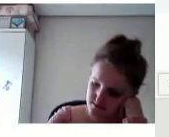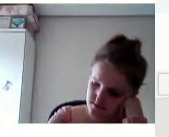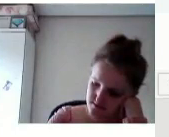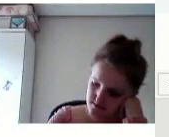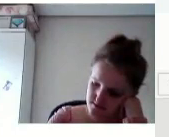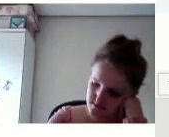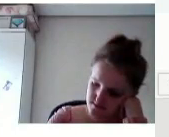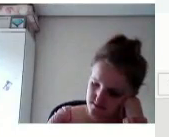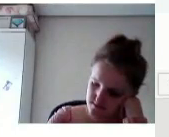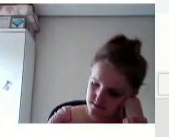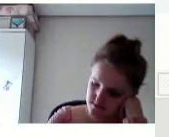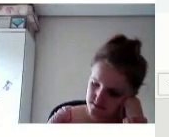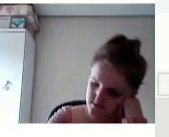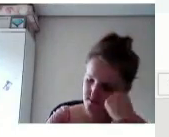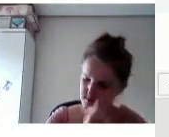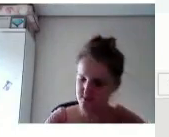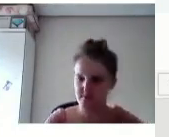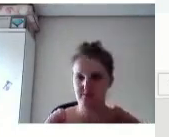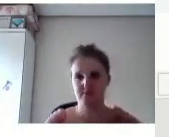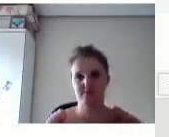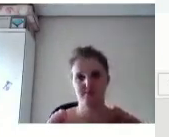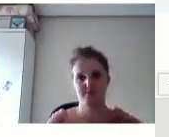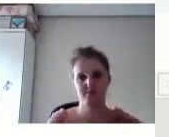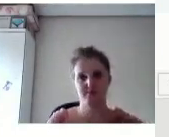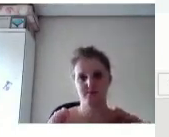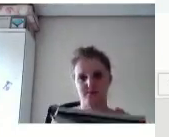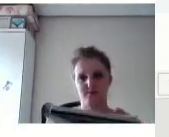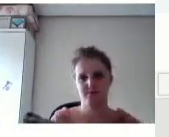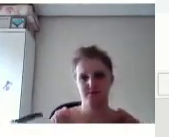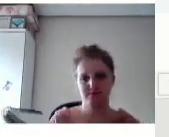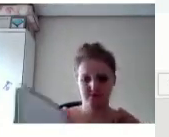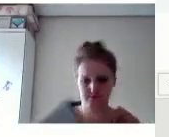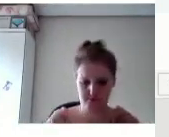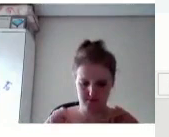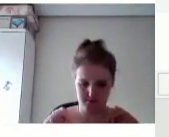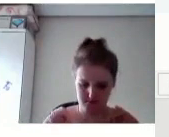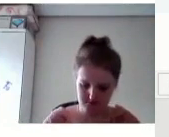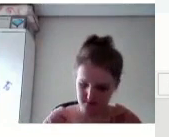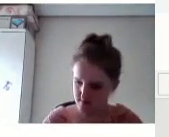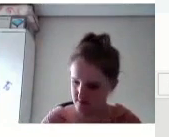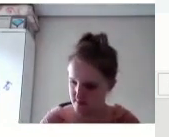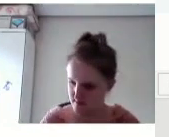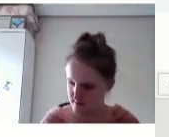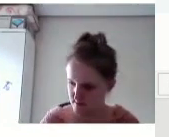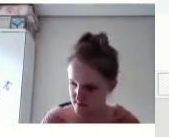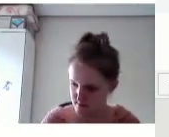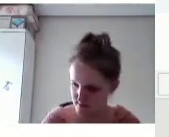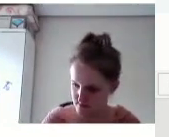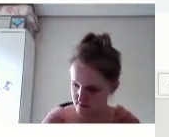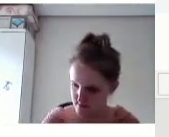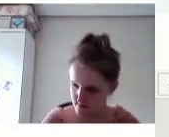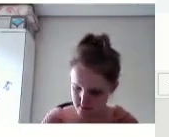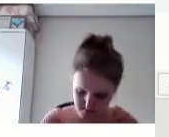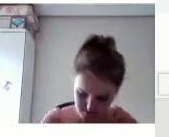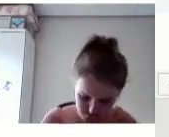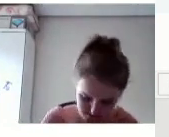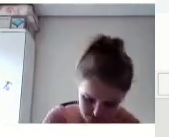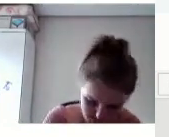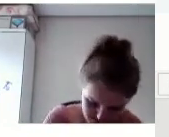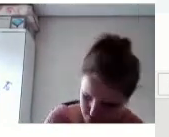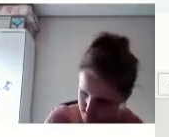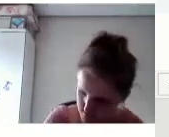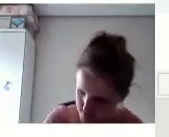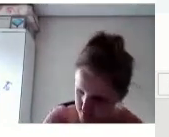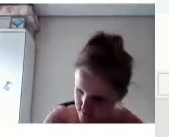que para o formalismo lagrangiano de campo clássico, as equações de Euler-Lagrange são muito parecidas com as de mecânica clássica,